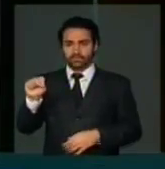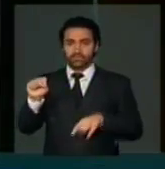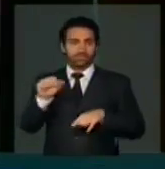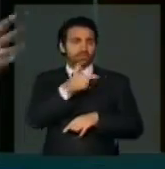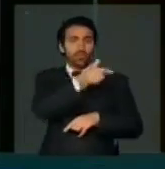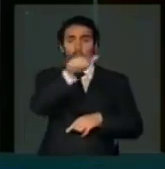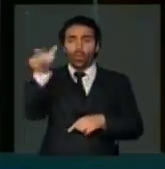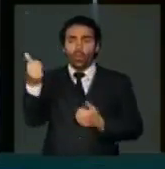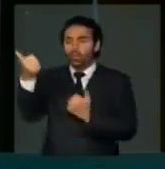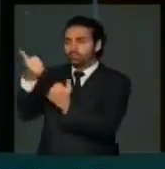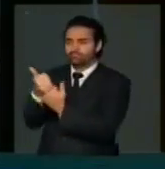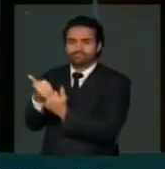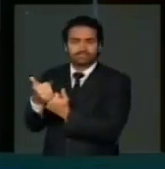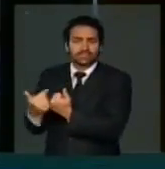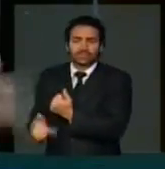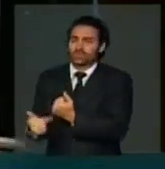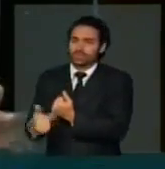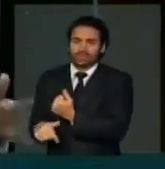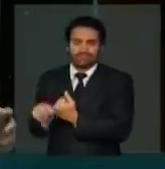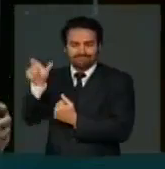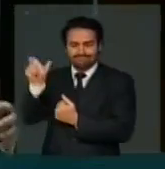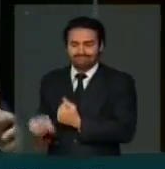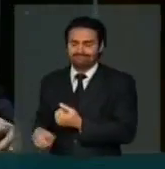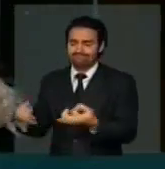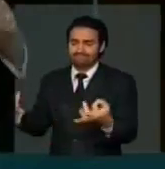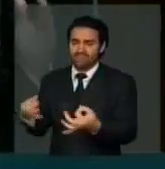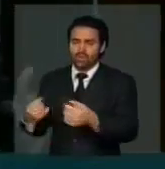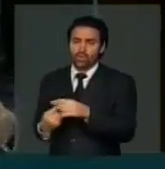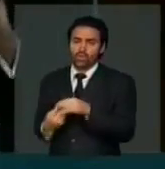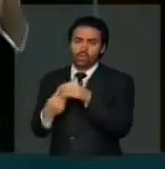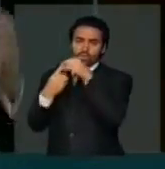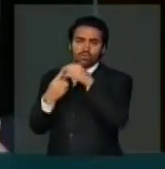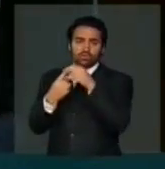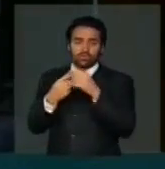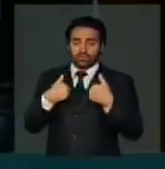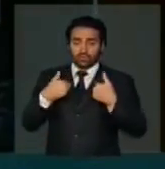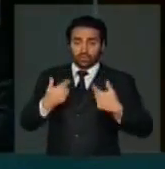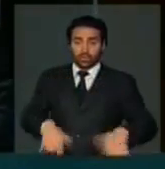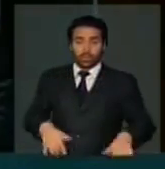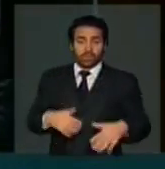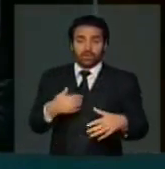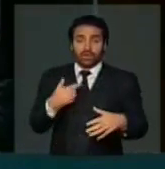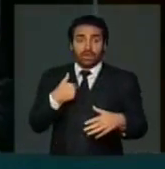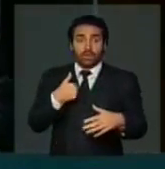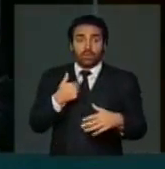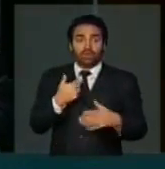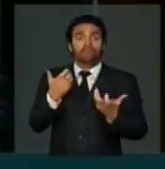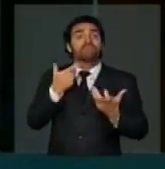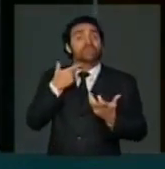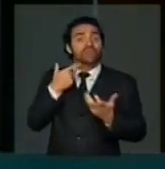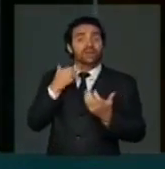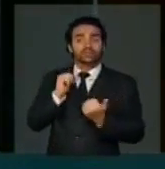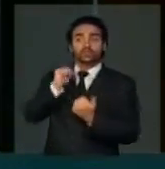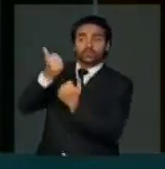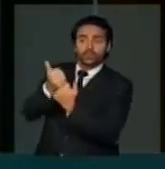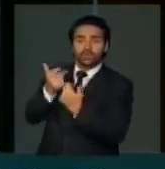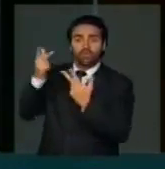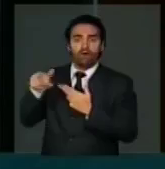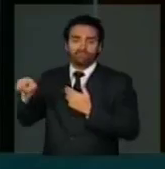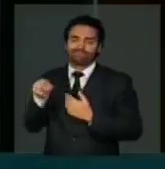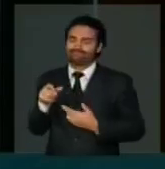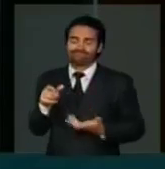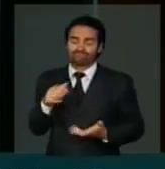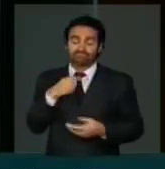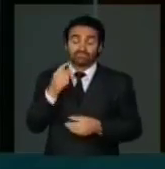aqui a pretensão de poder fazer como Eduardo, porque nós não conseguiremos fazer como Eduardo. Mas todos nós